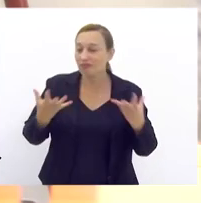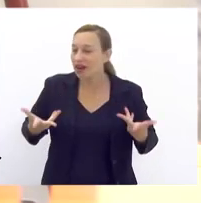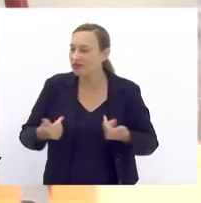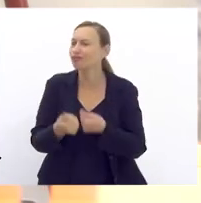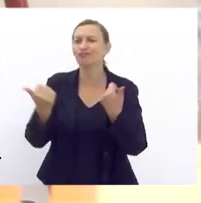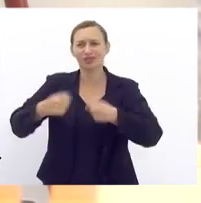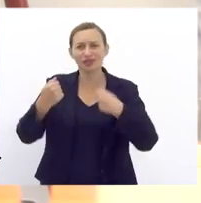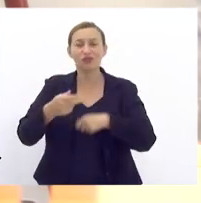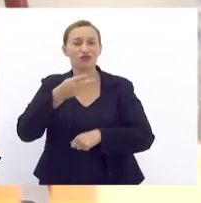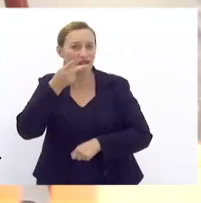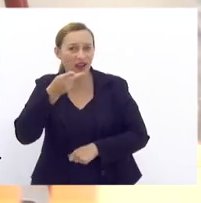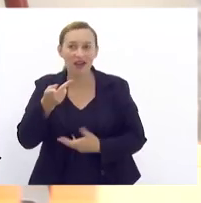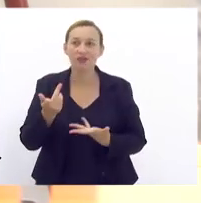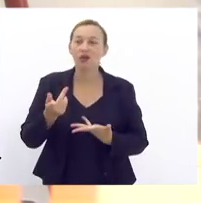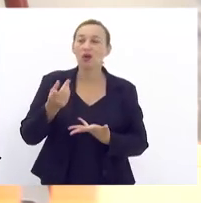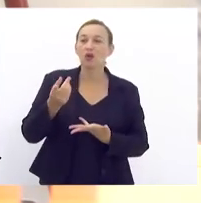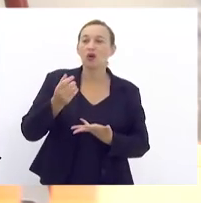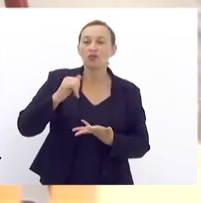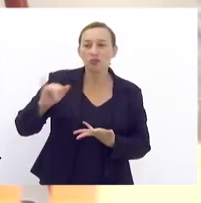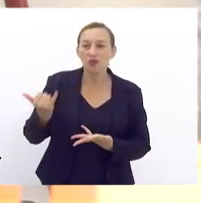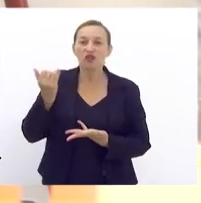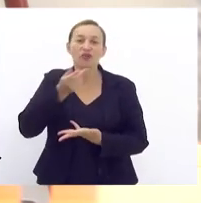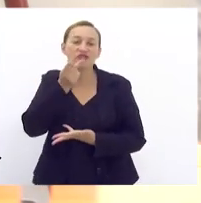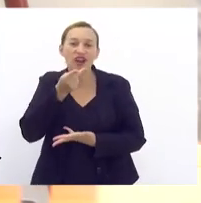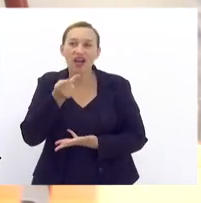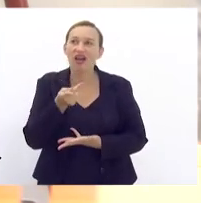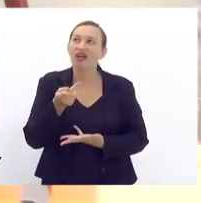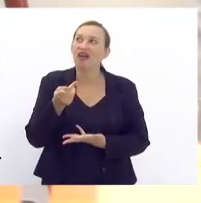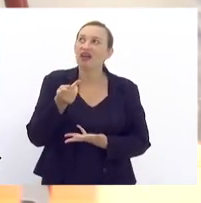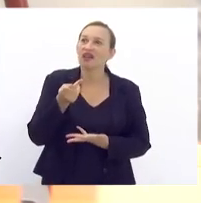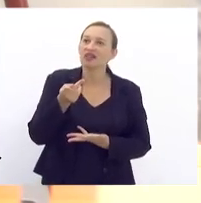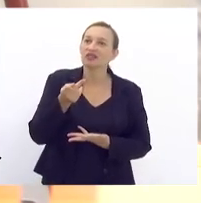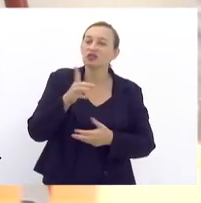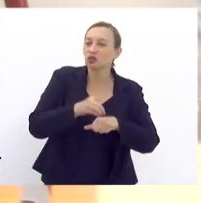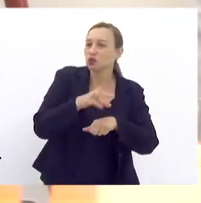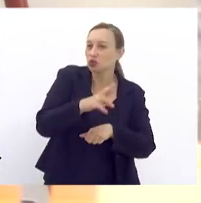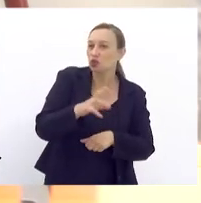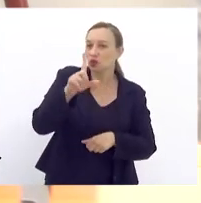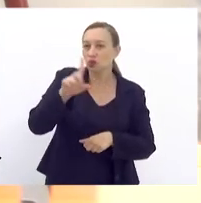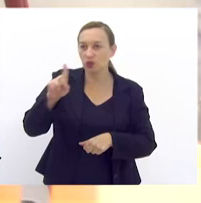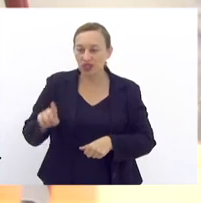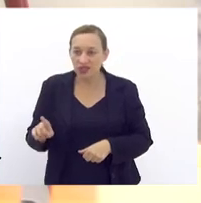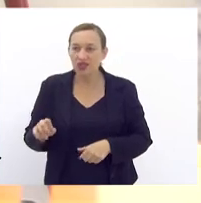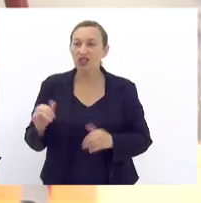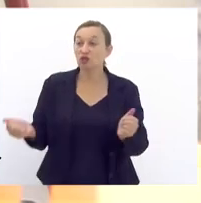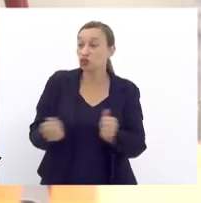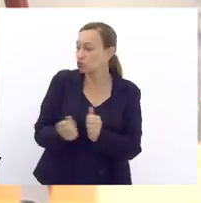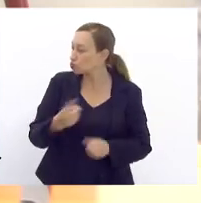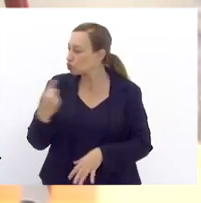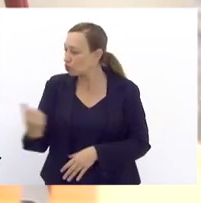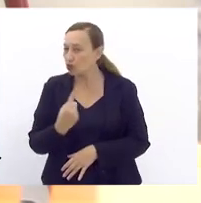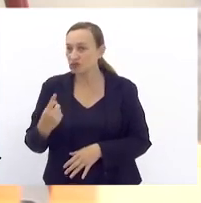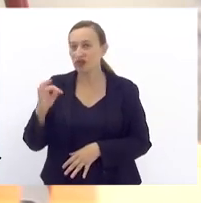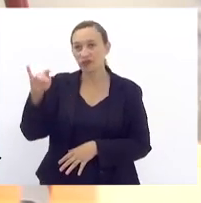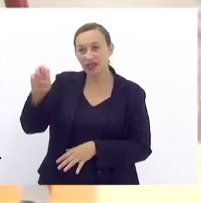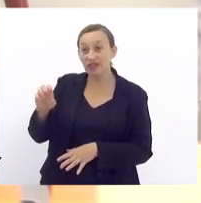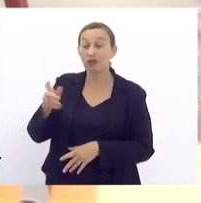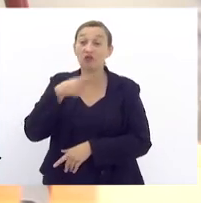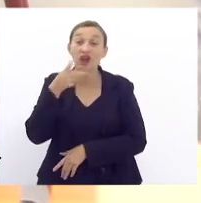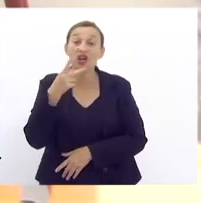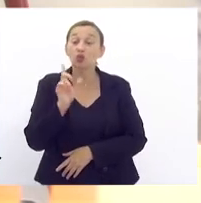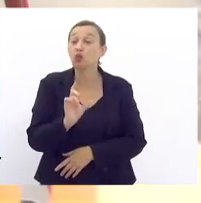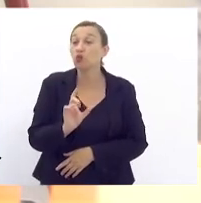minha gente que eu aproveito para dizer que Dr Luiz esteve conosco no gabinete estamos falando sobre